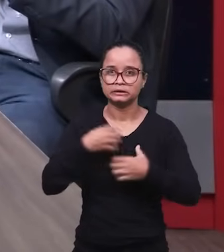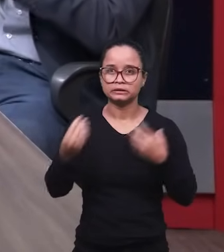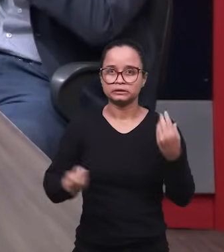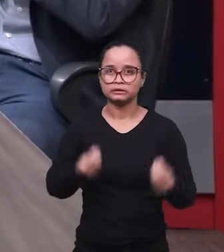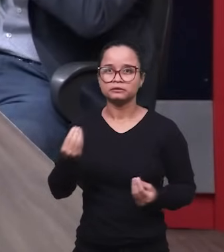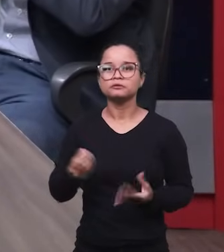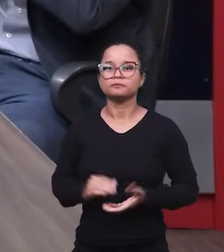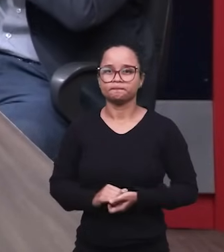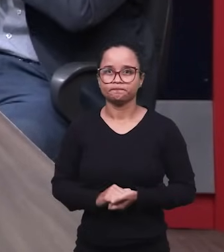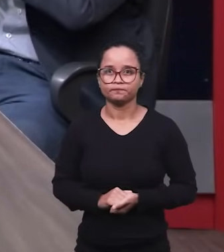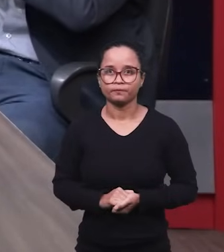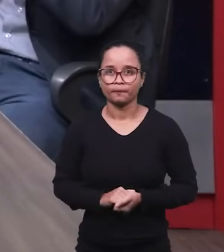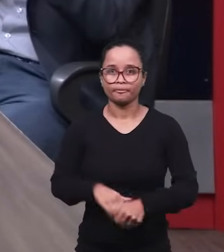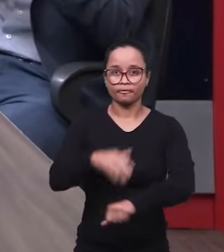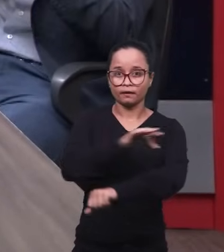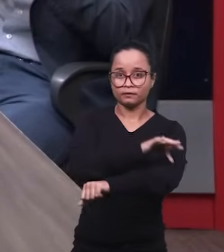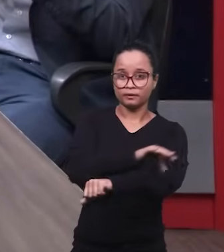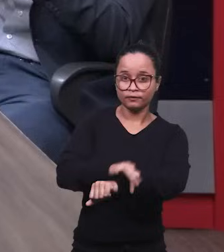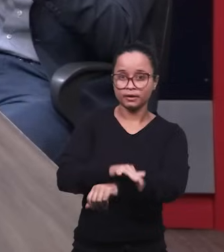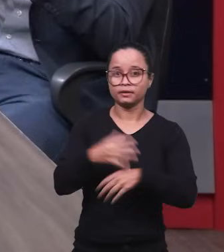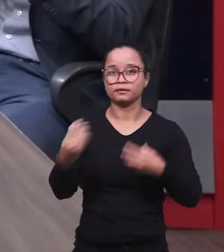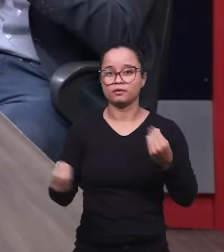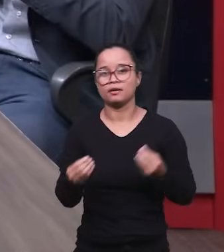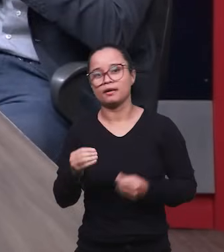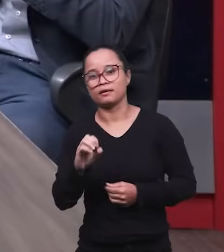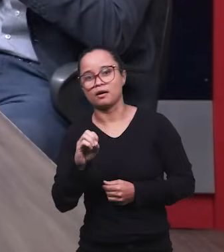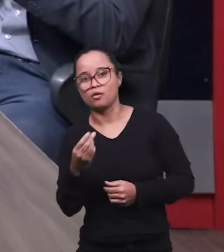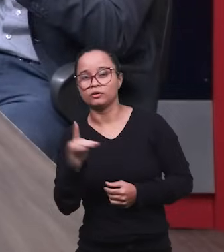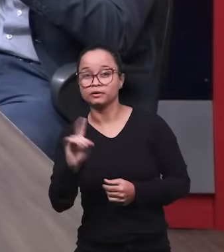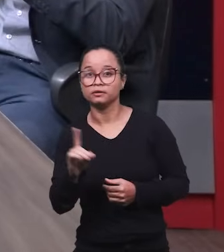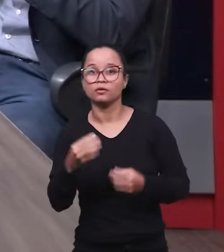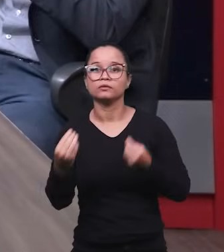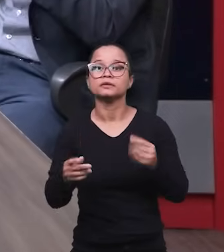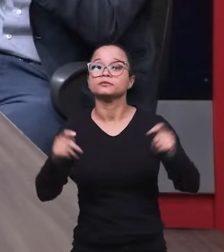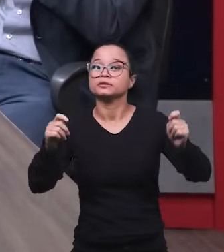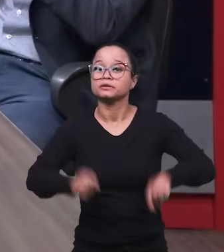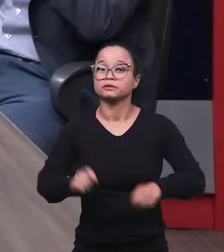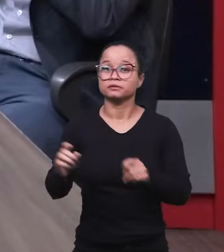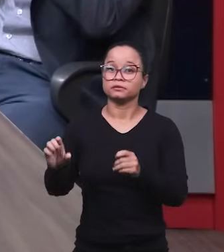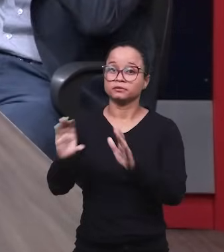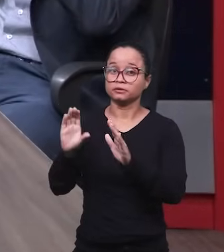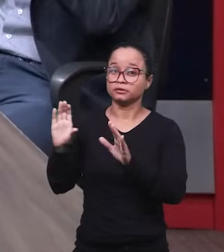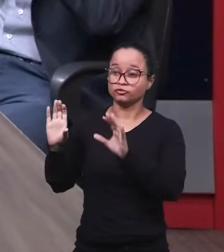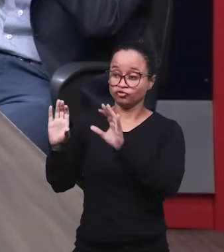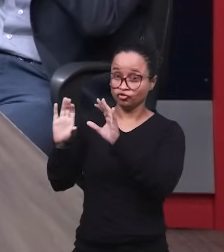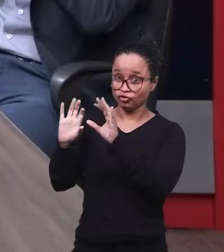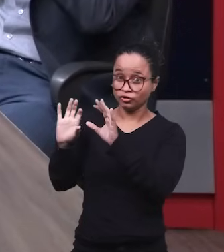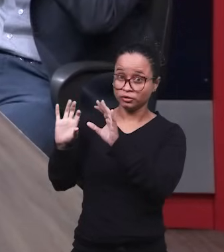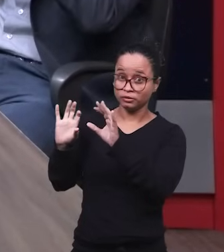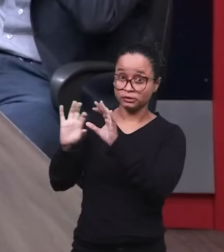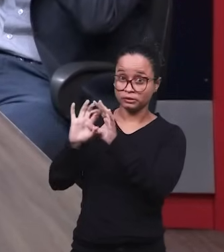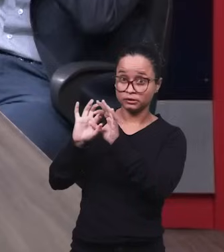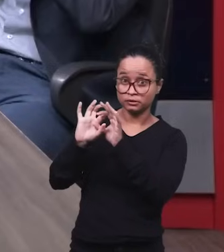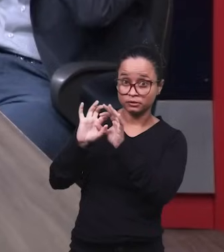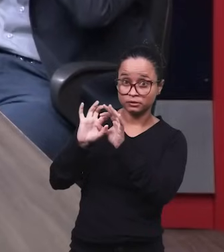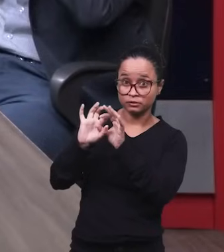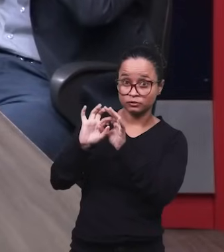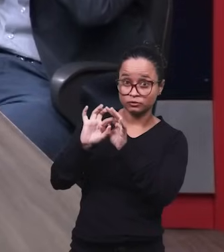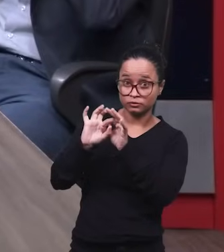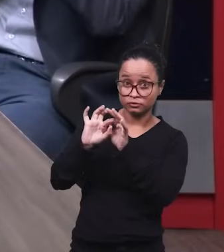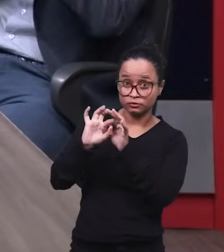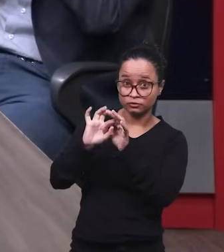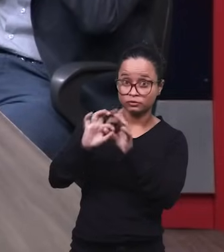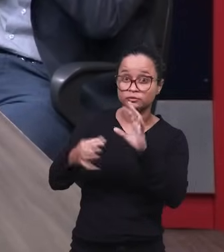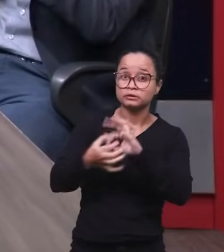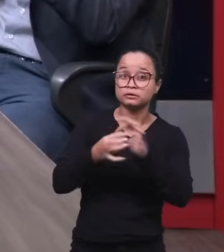isso anulou a física newtoniana ou não? Queria que você pudesse fazer uma contextualização desse